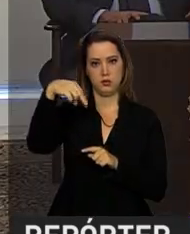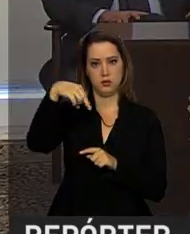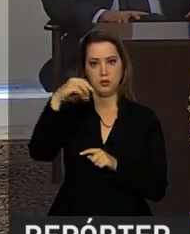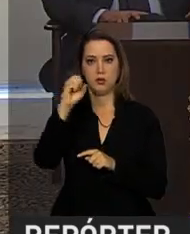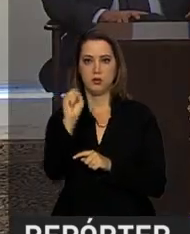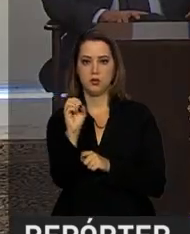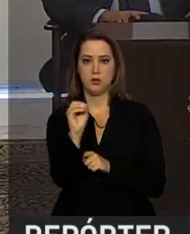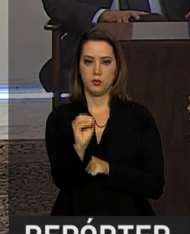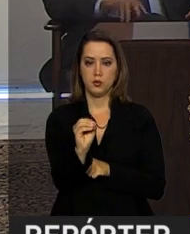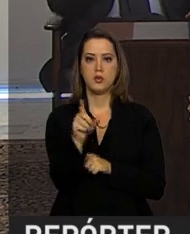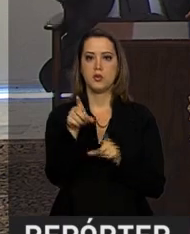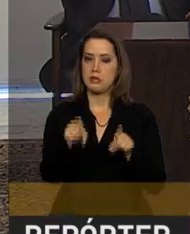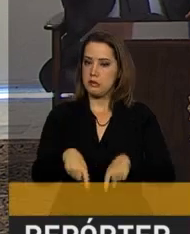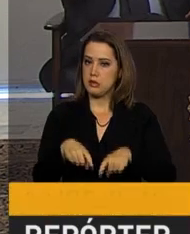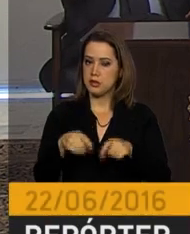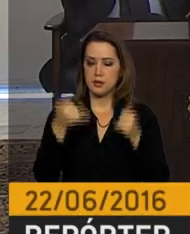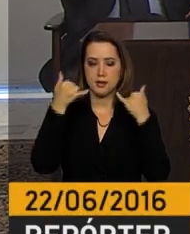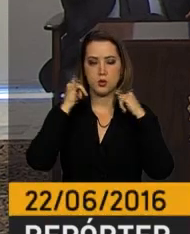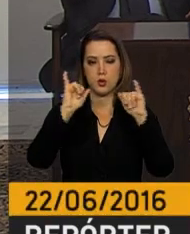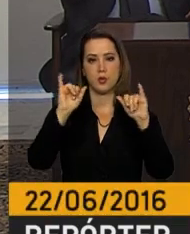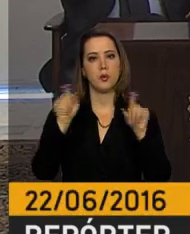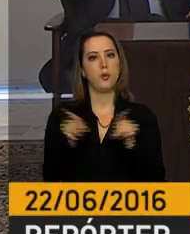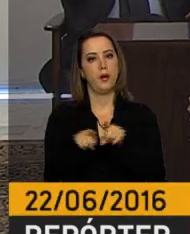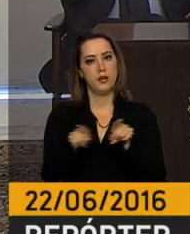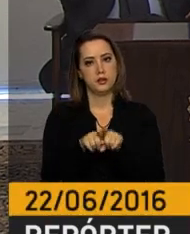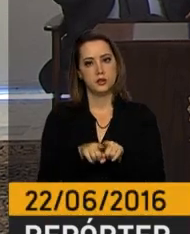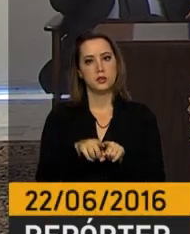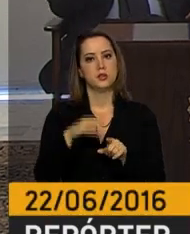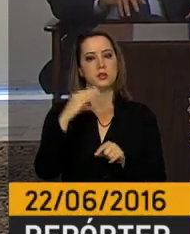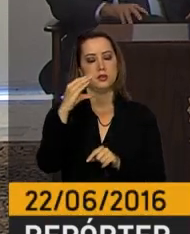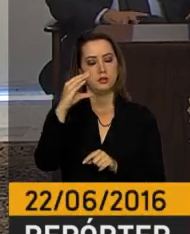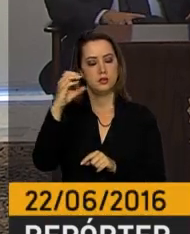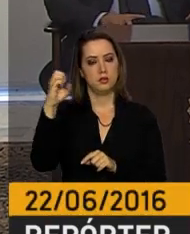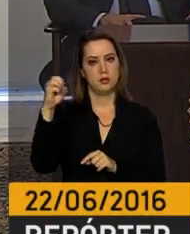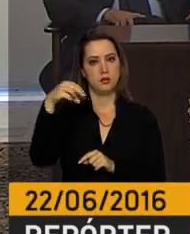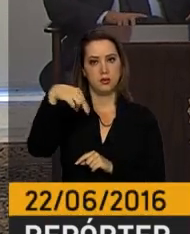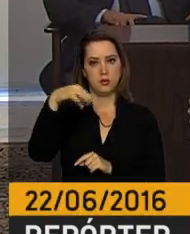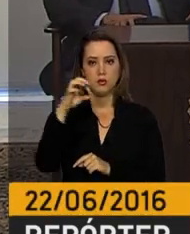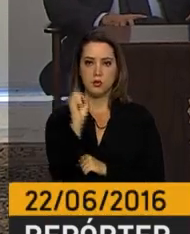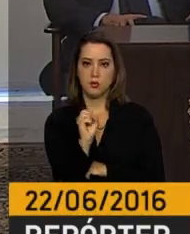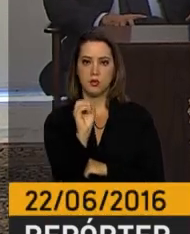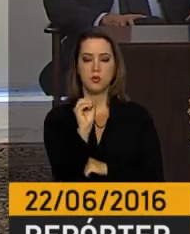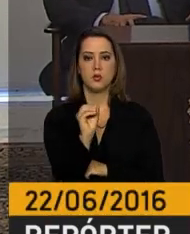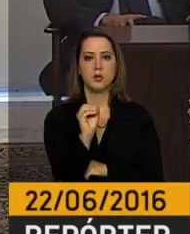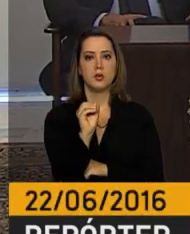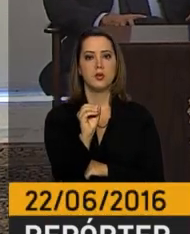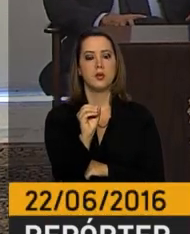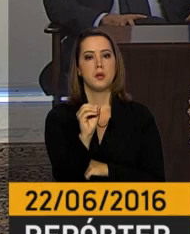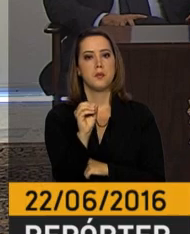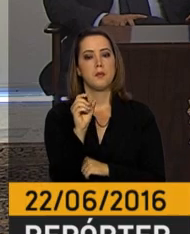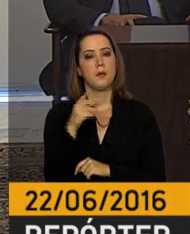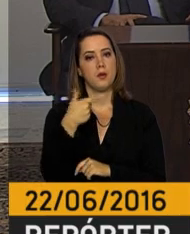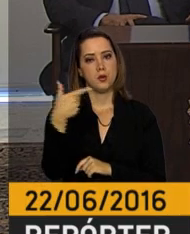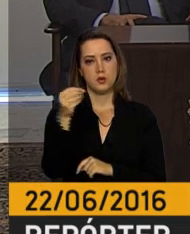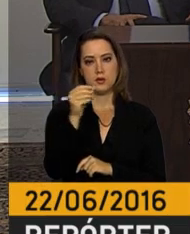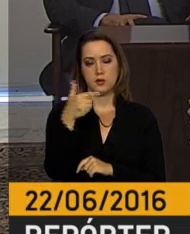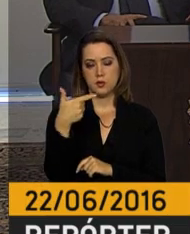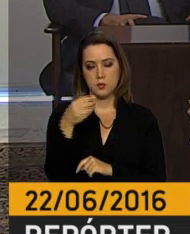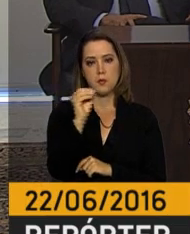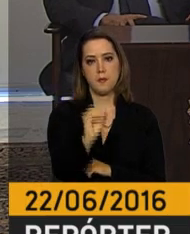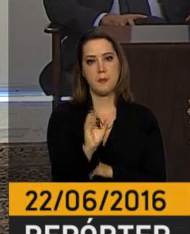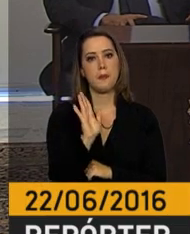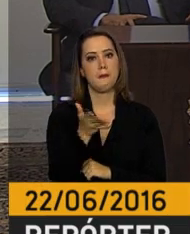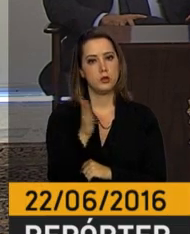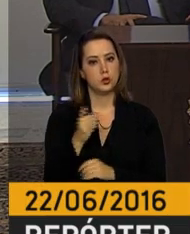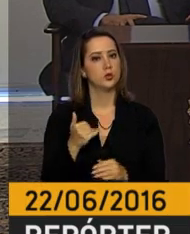2020 para para os quais nós teremos que eh empreender esforços e e e tentar eh digamos viabilizar